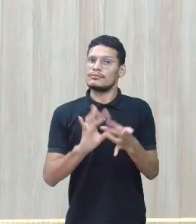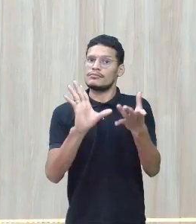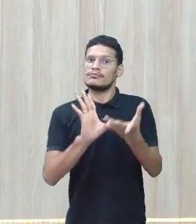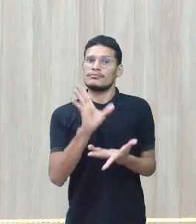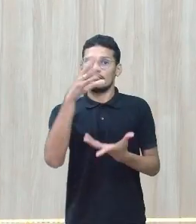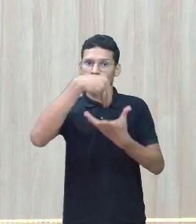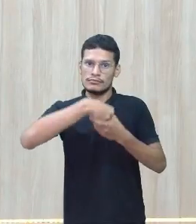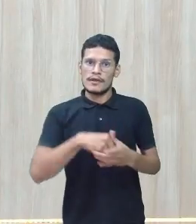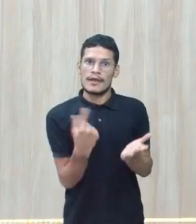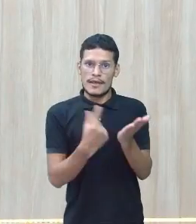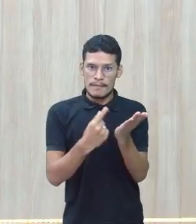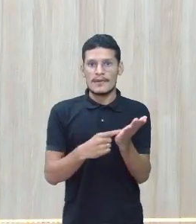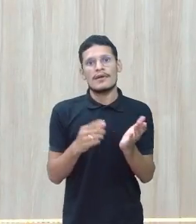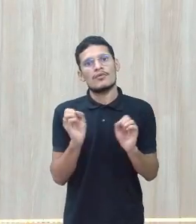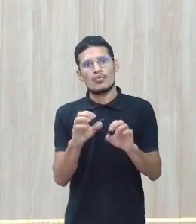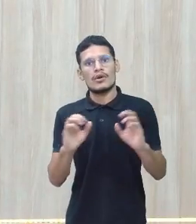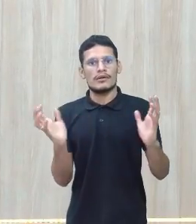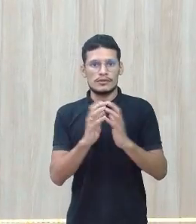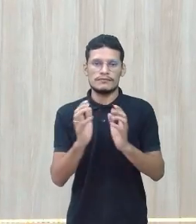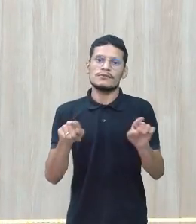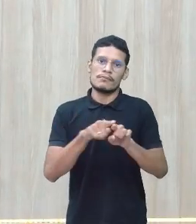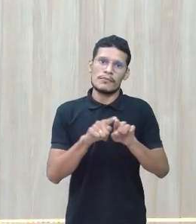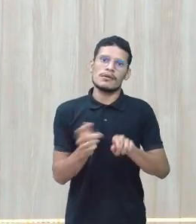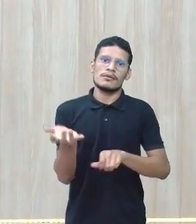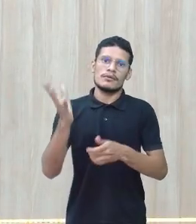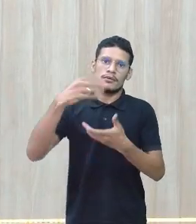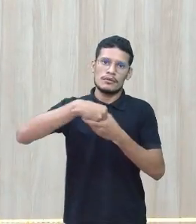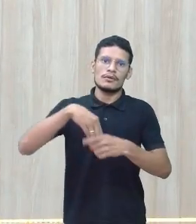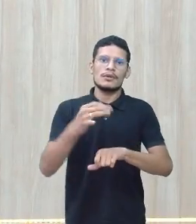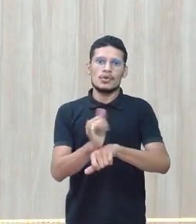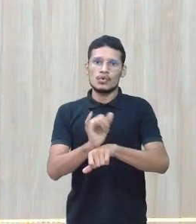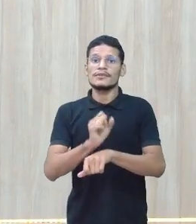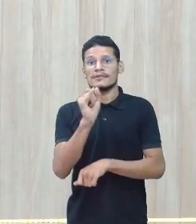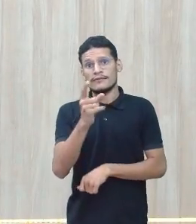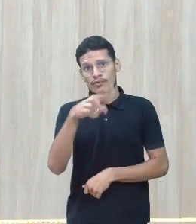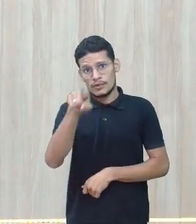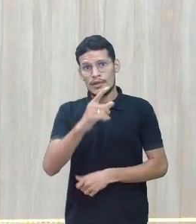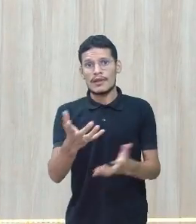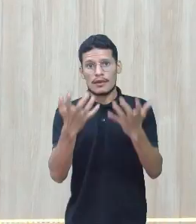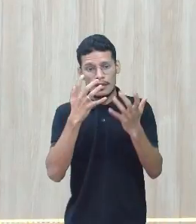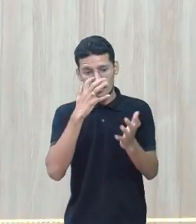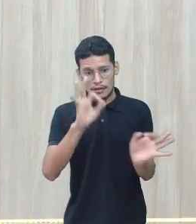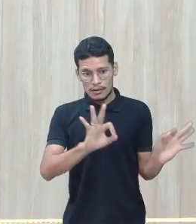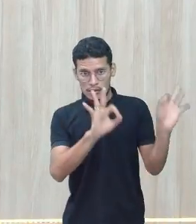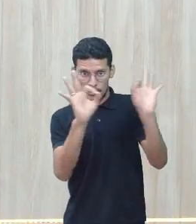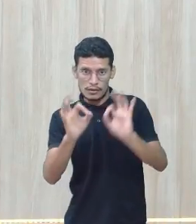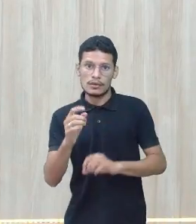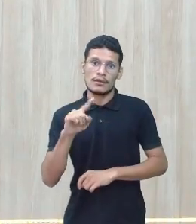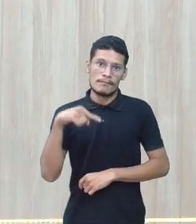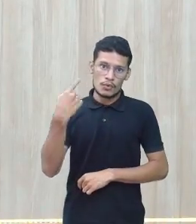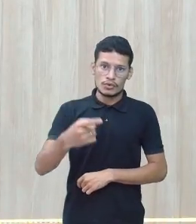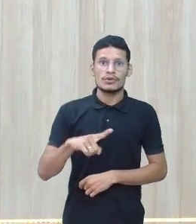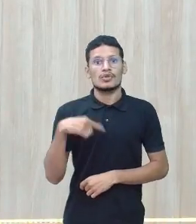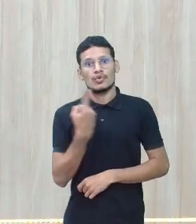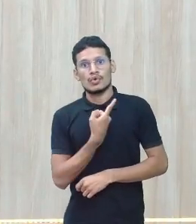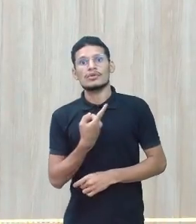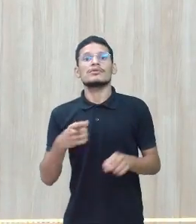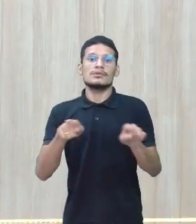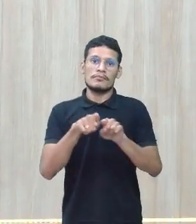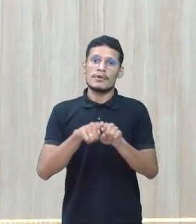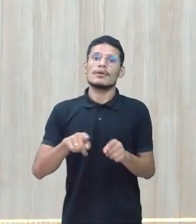no app do Educa Recife e no nosso canal no YouTube, caso você queira rever depois, tá certo? A nossa aula será